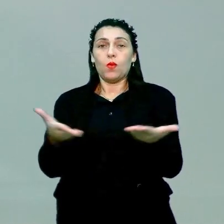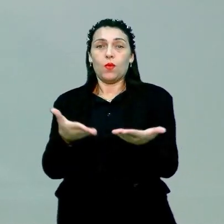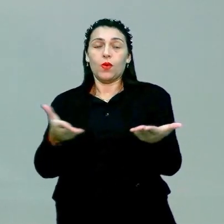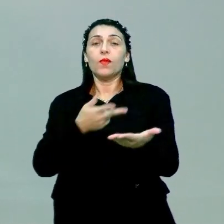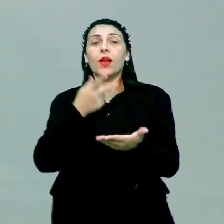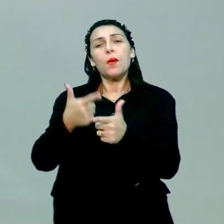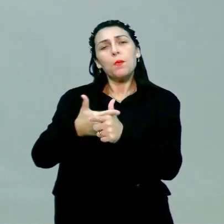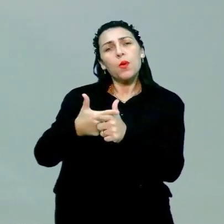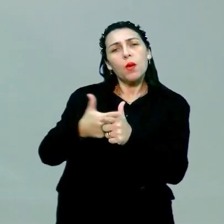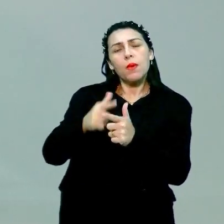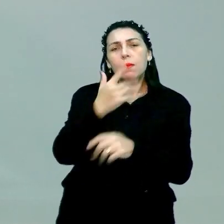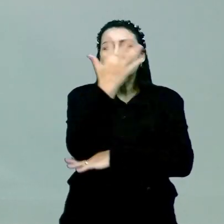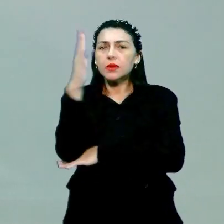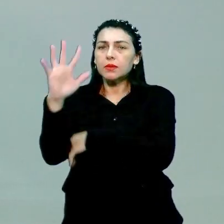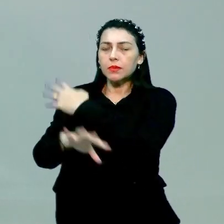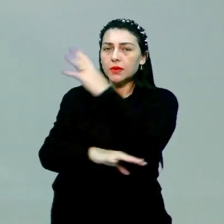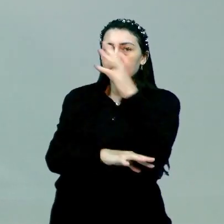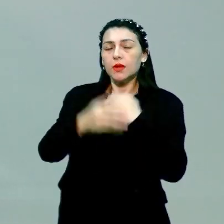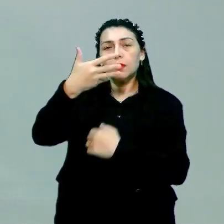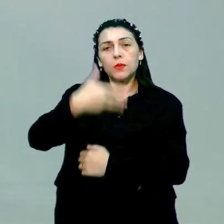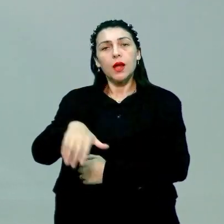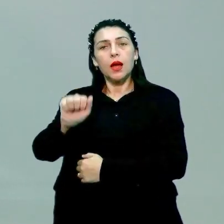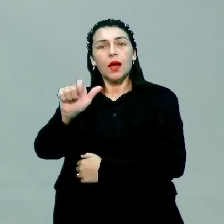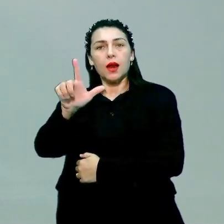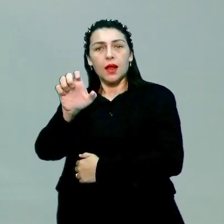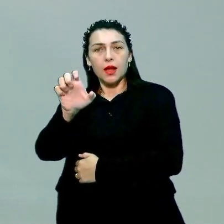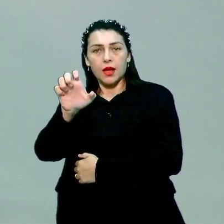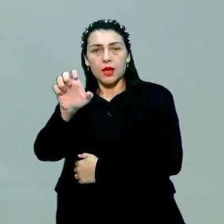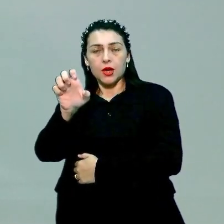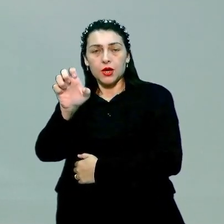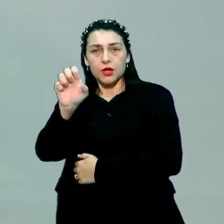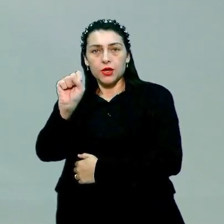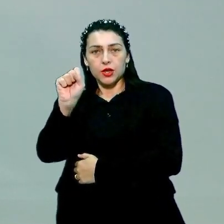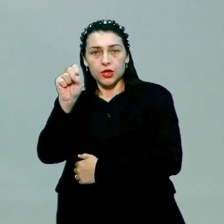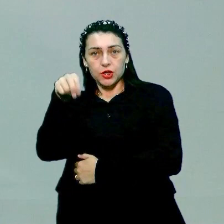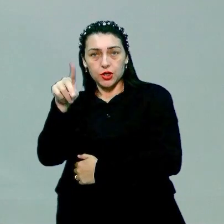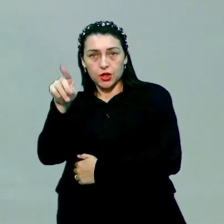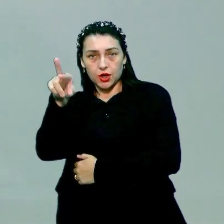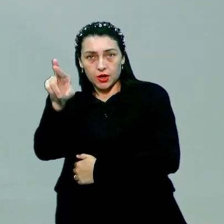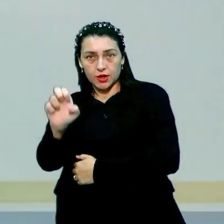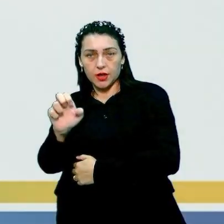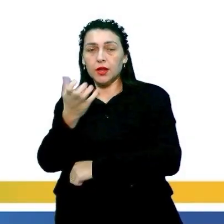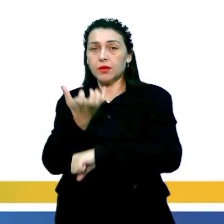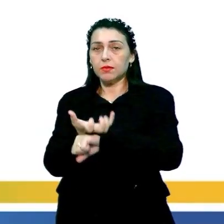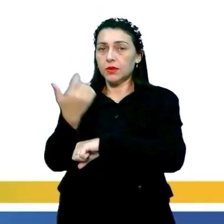sobre questões ambientais. Eu sou o professor Alexandre, de Geografia.